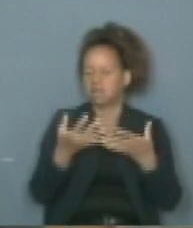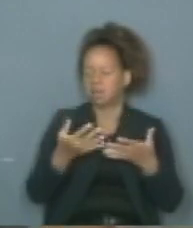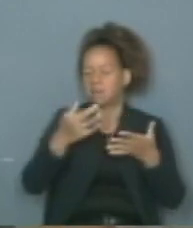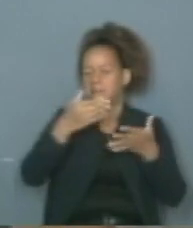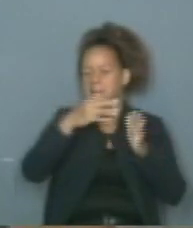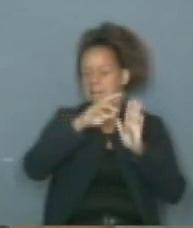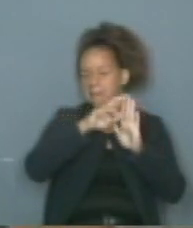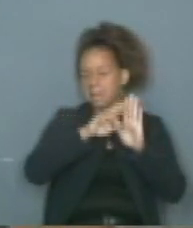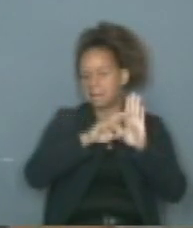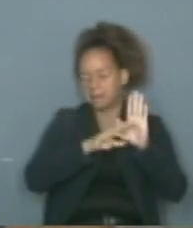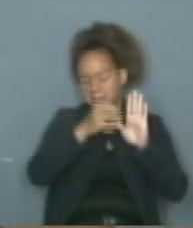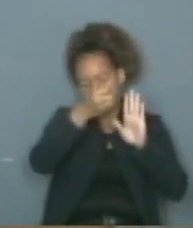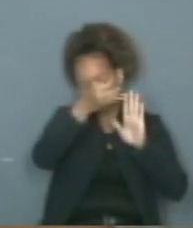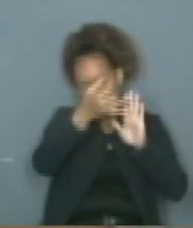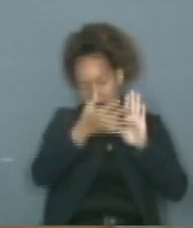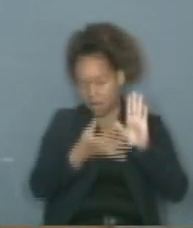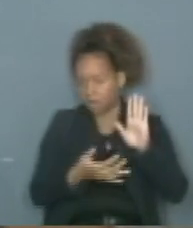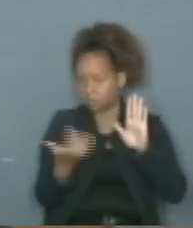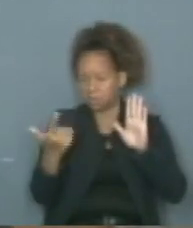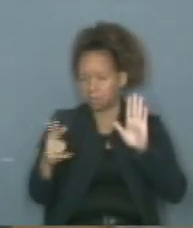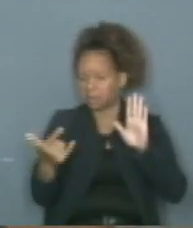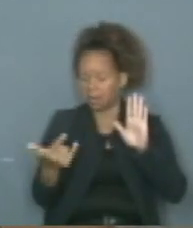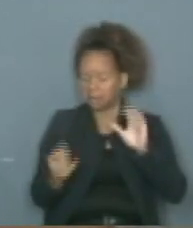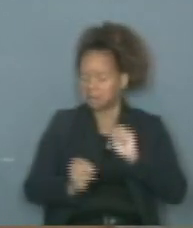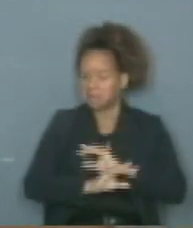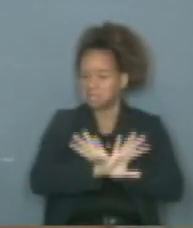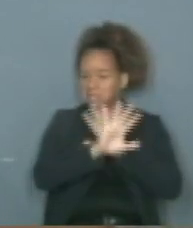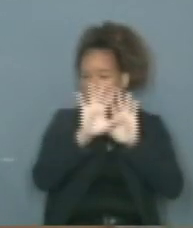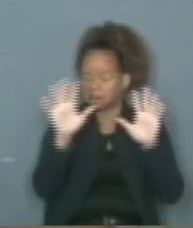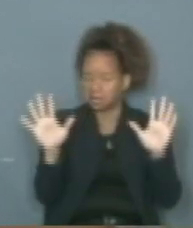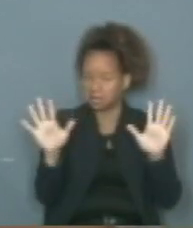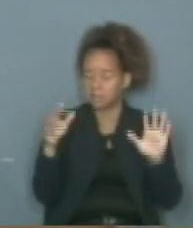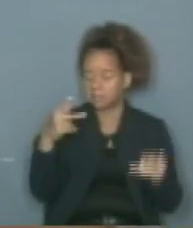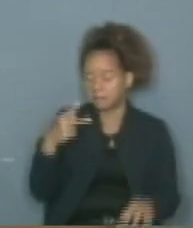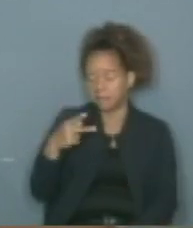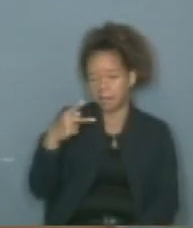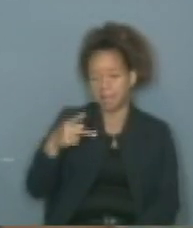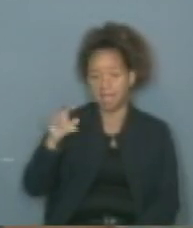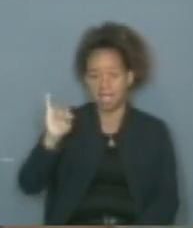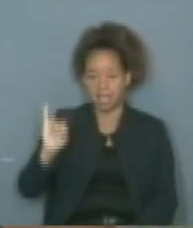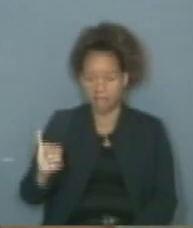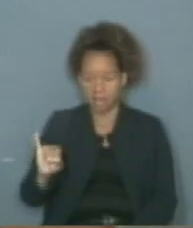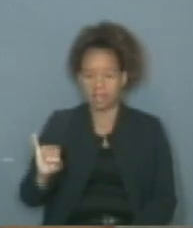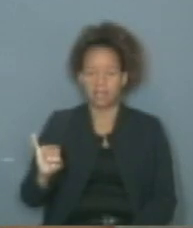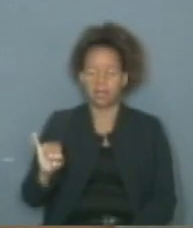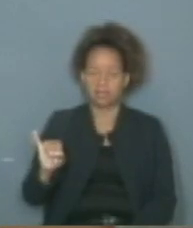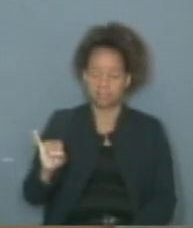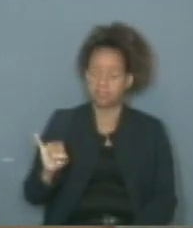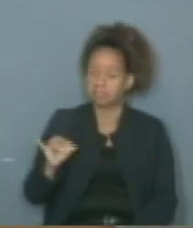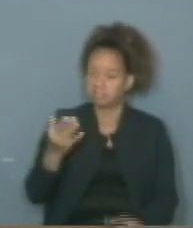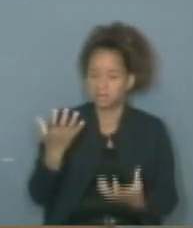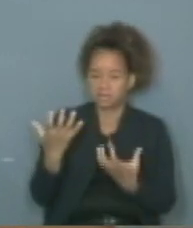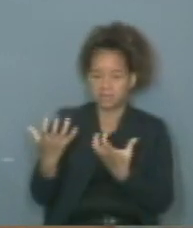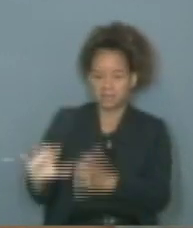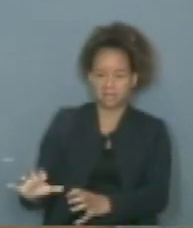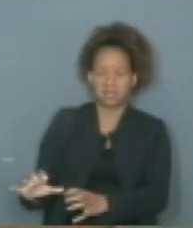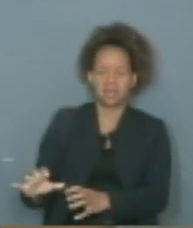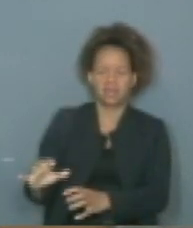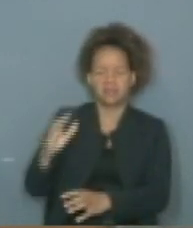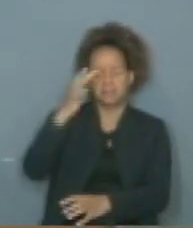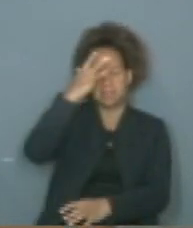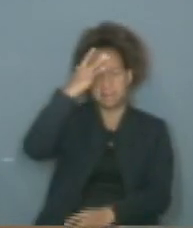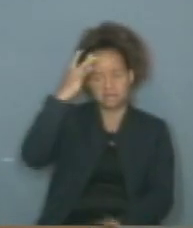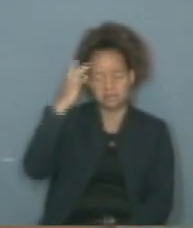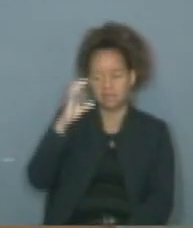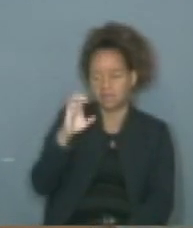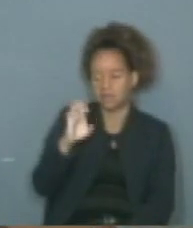relatórios. Princípio de transparência. O PPI envolve renúncia de